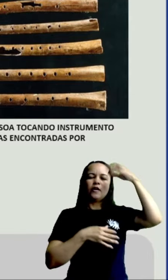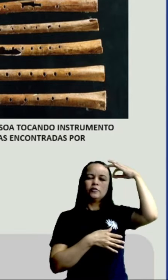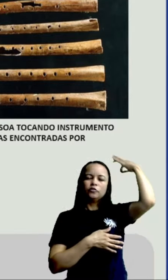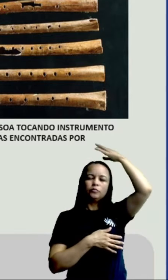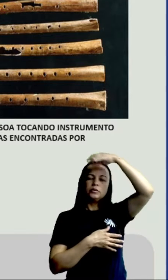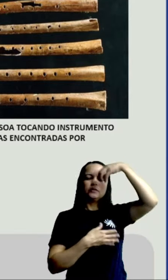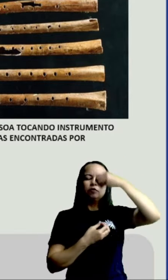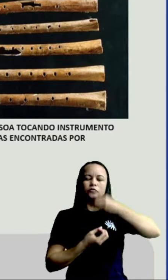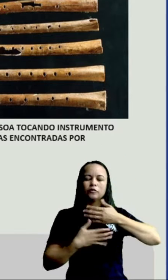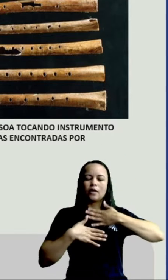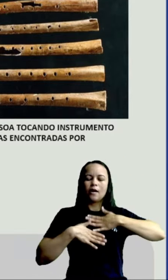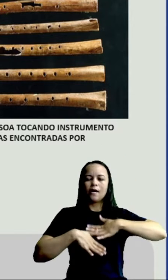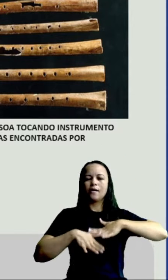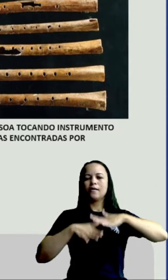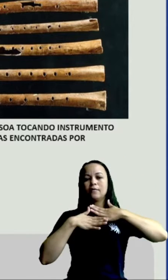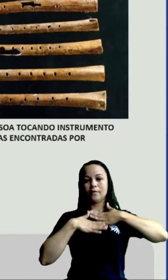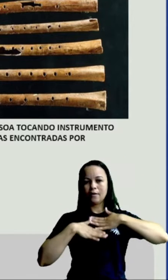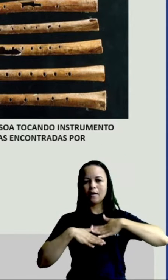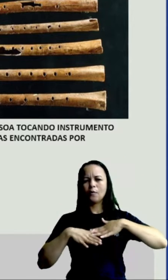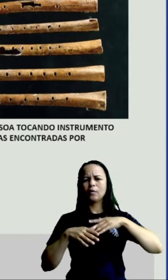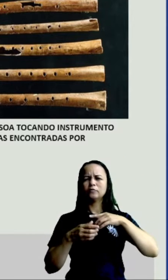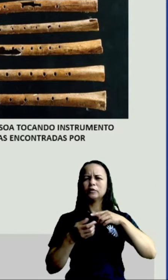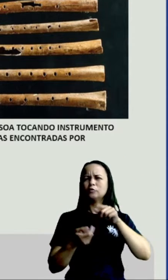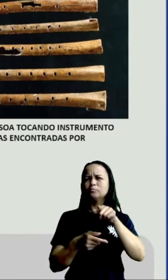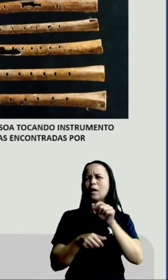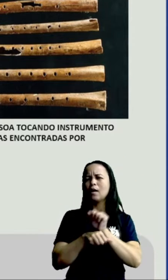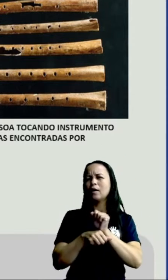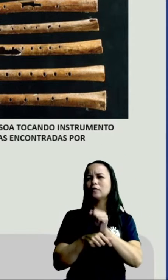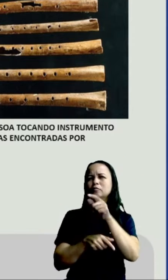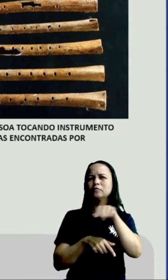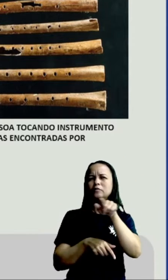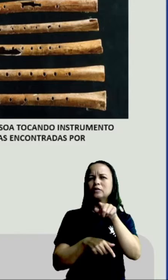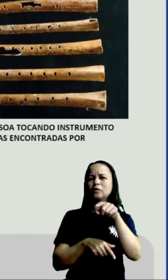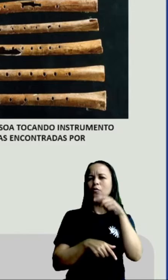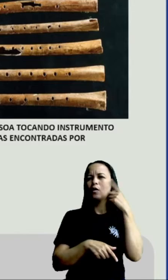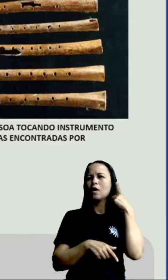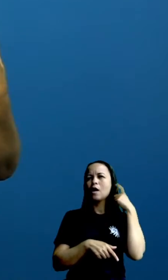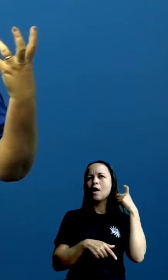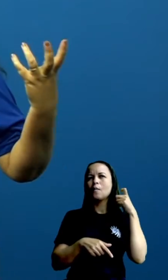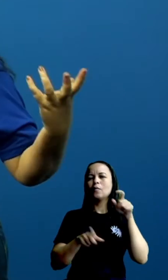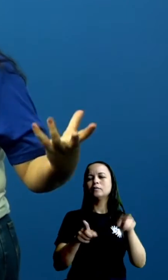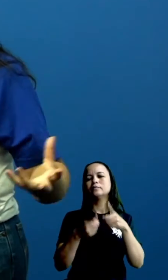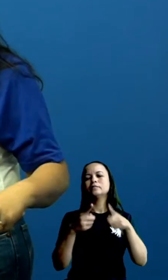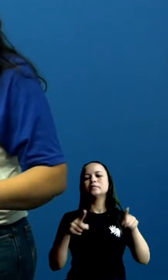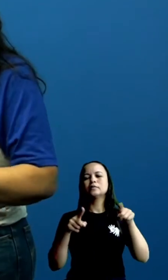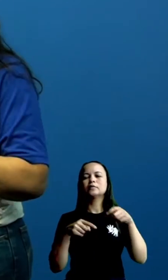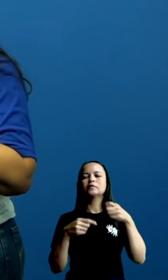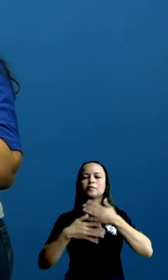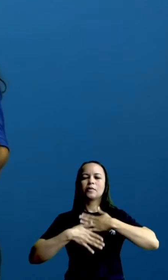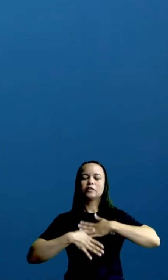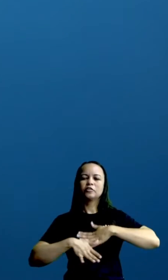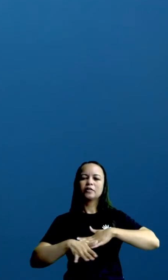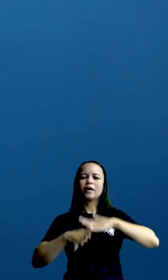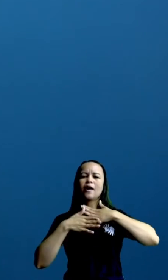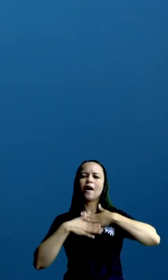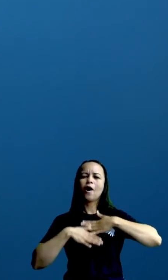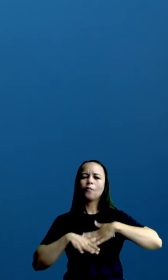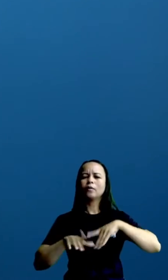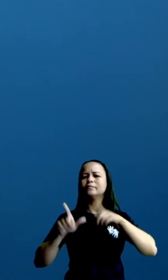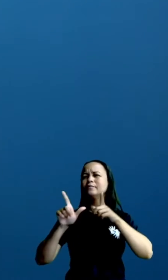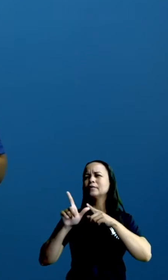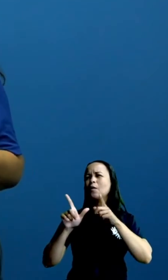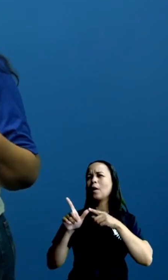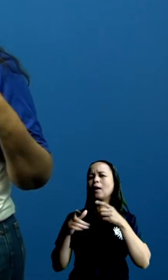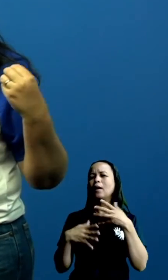espírito não é isso vocês falaram para pensar que quando vocês estão escutando uma música né aquela música mais calma música que